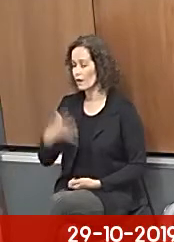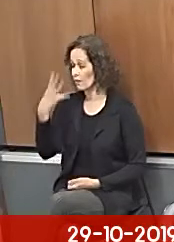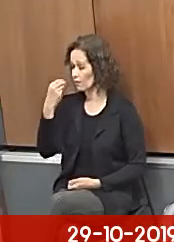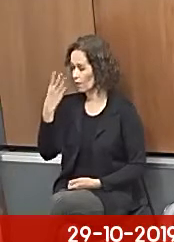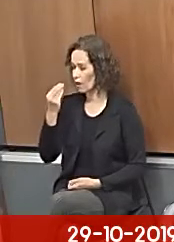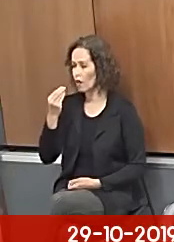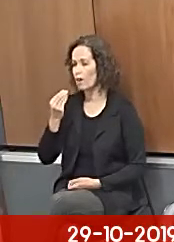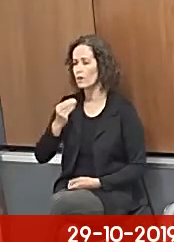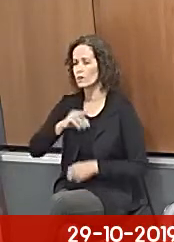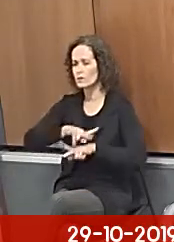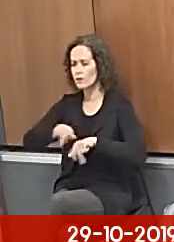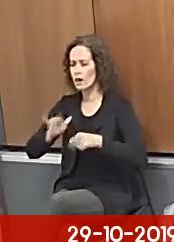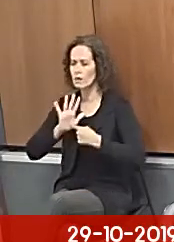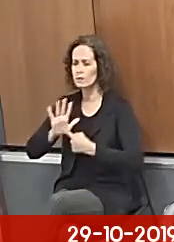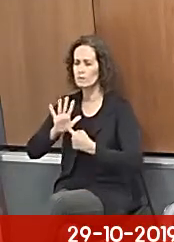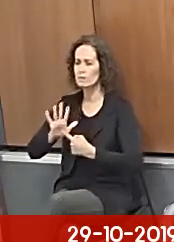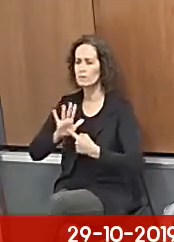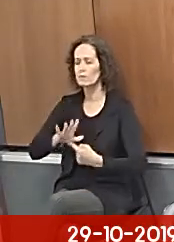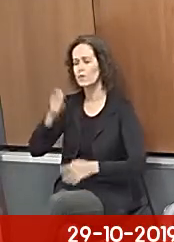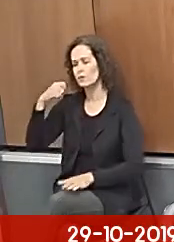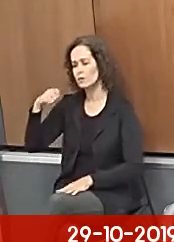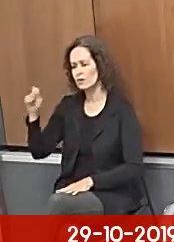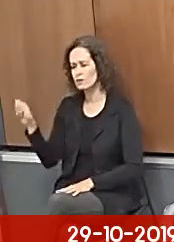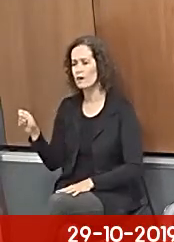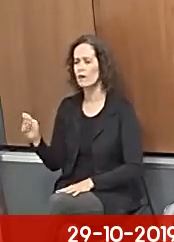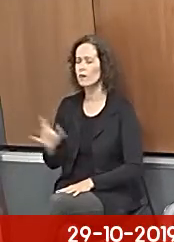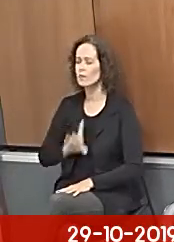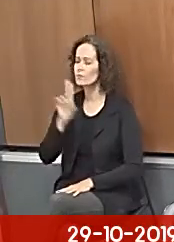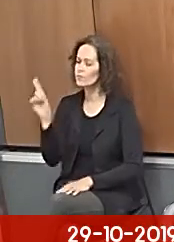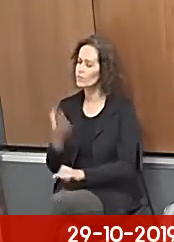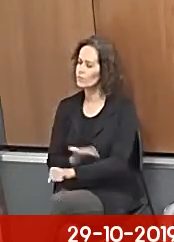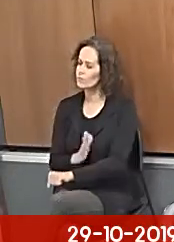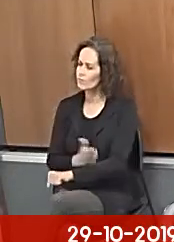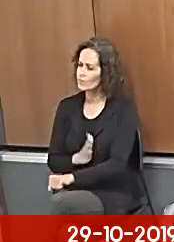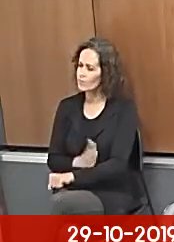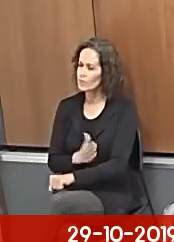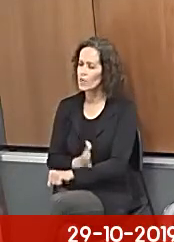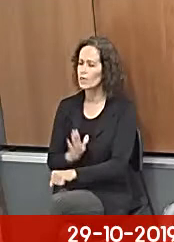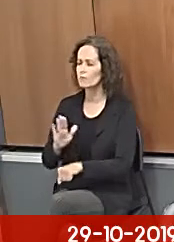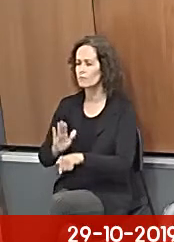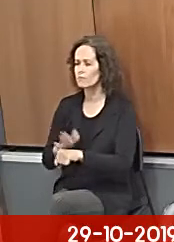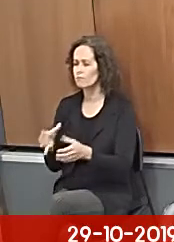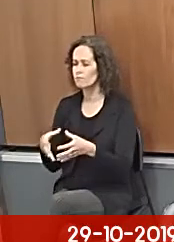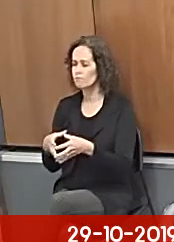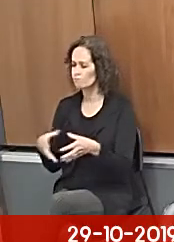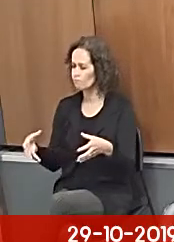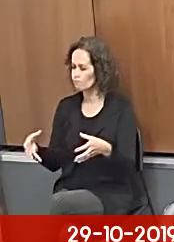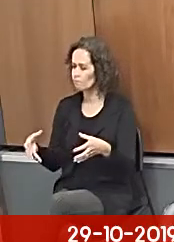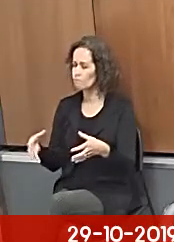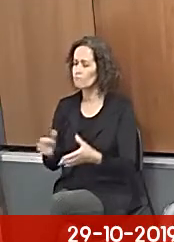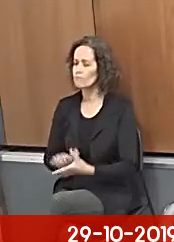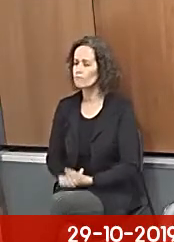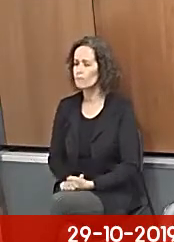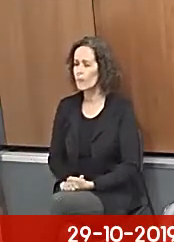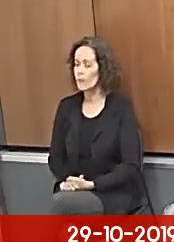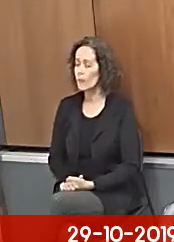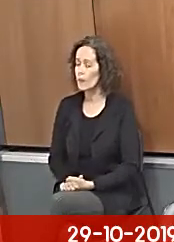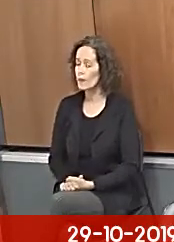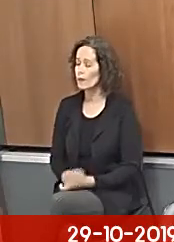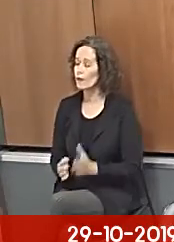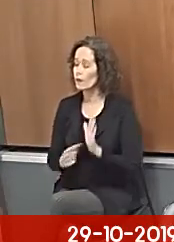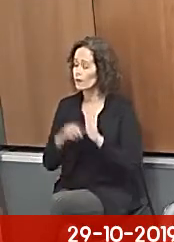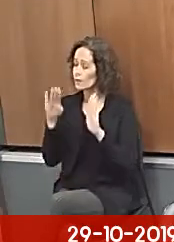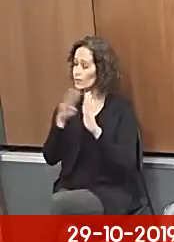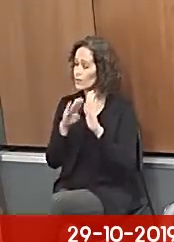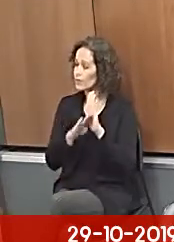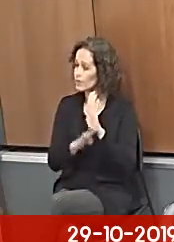fotos da nossa associação, ali num dia de treino, aqui com um pouco mais de gente. Aqui o organograma, como